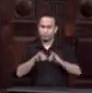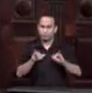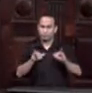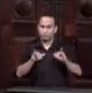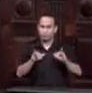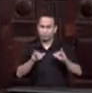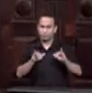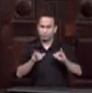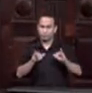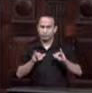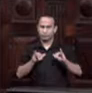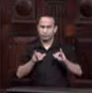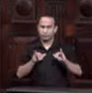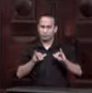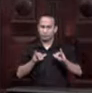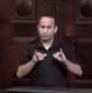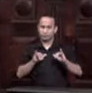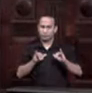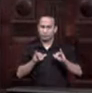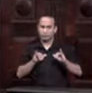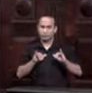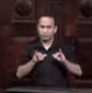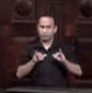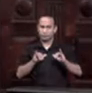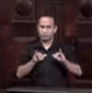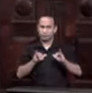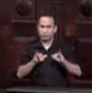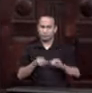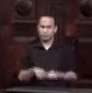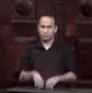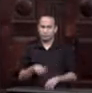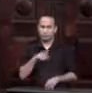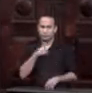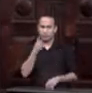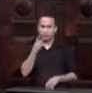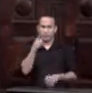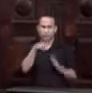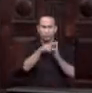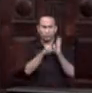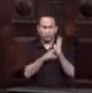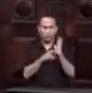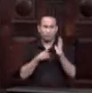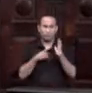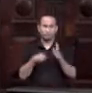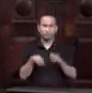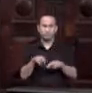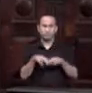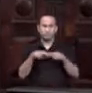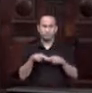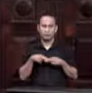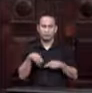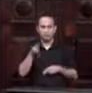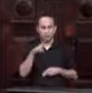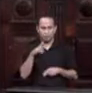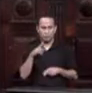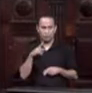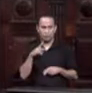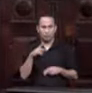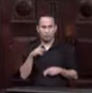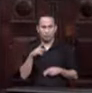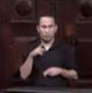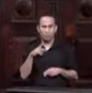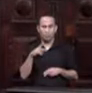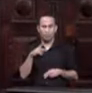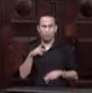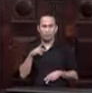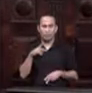não vai dar mais pela ordem sobre esse tema. Tá. Faltam 2 destaques, a gente zera. Senhor presidente, Tá. amanhã isso pode estar na imprensa. E